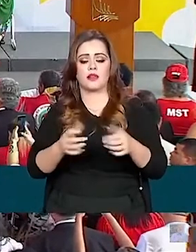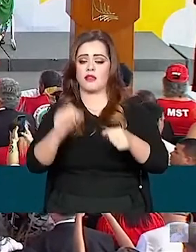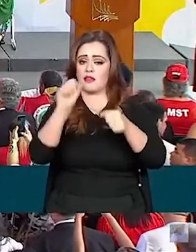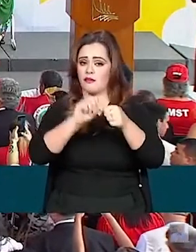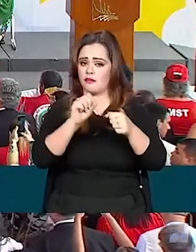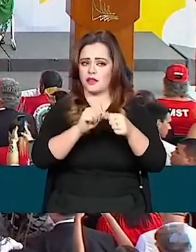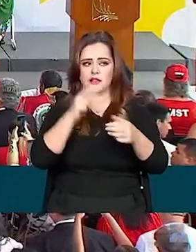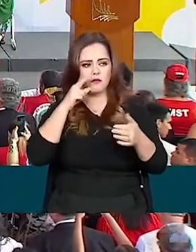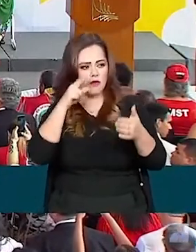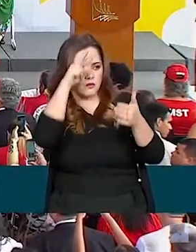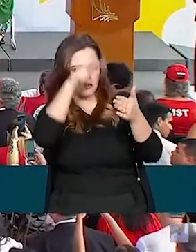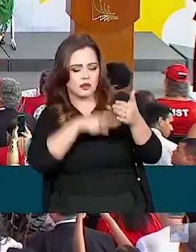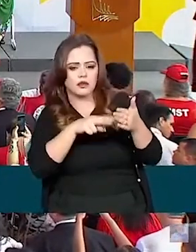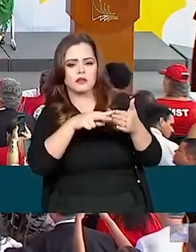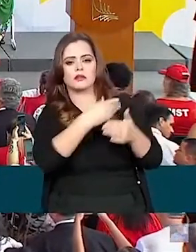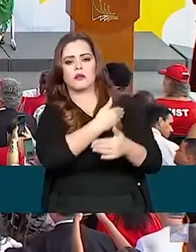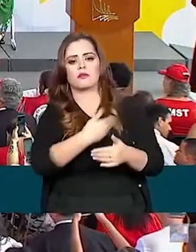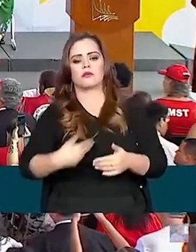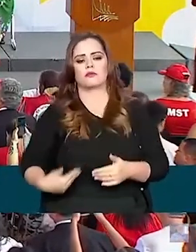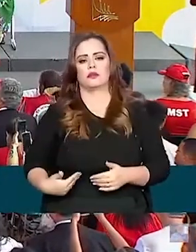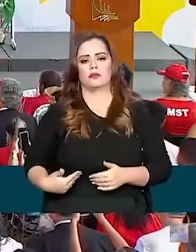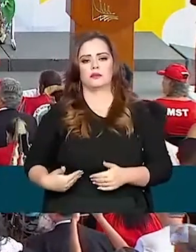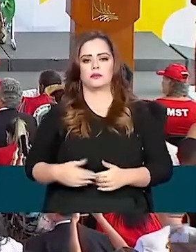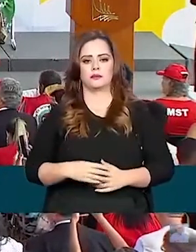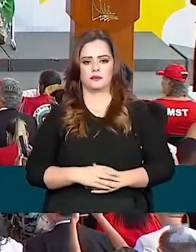executar e fiscalizar o governo.